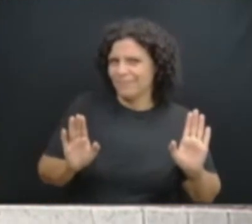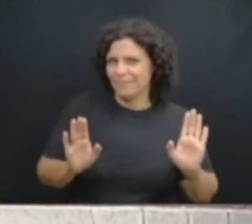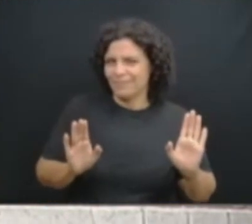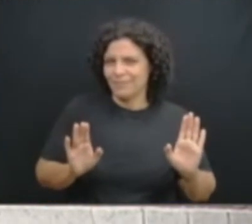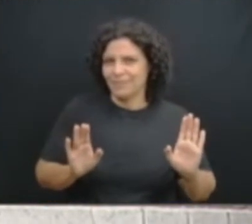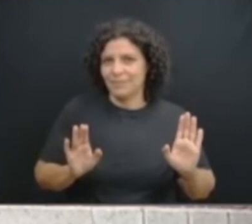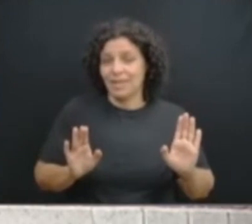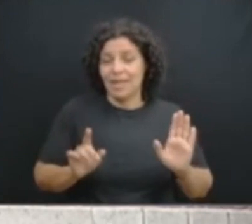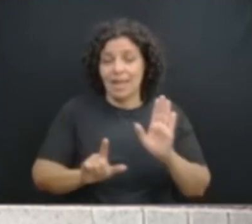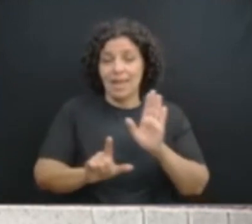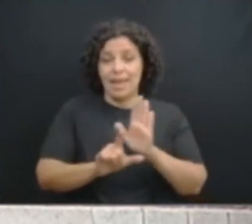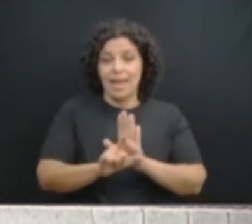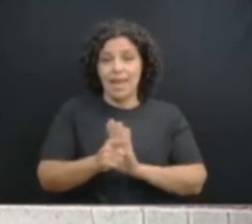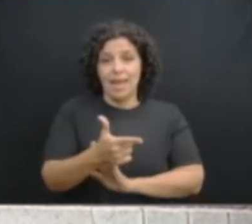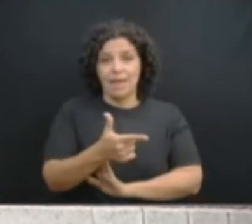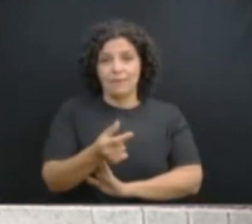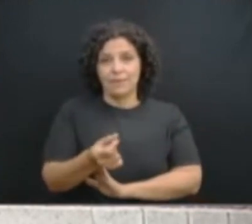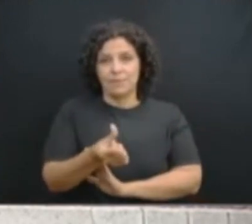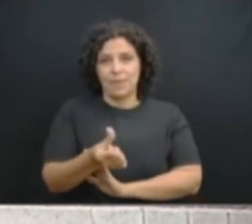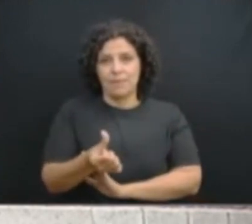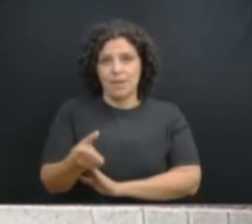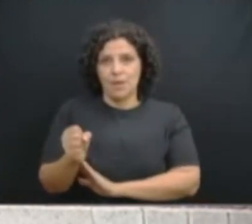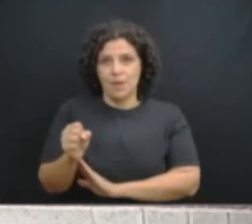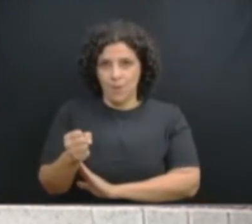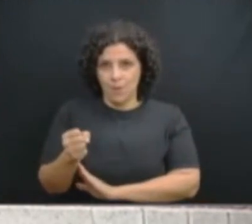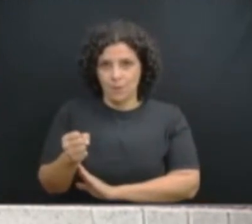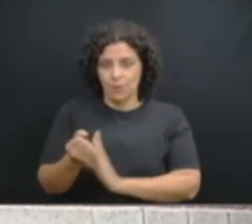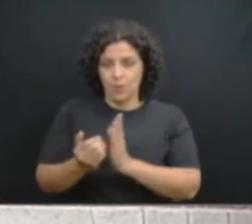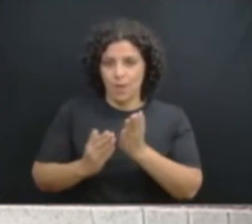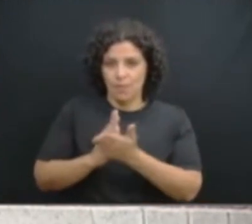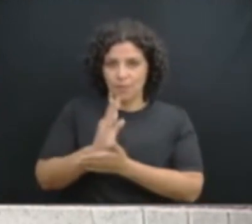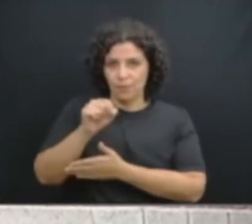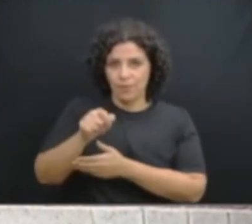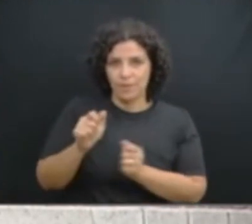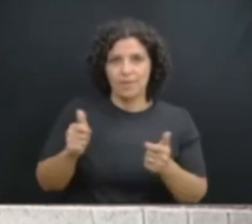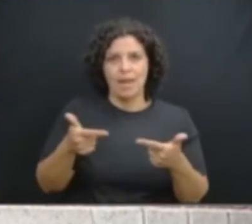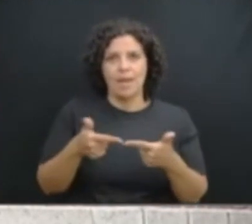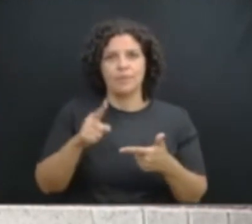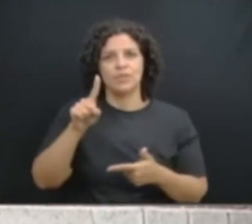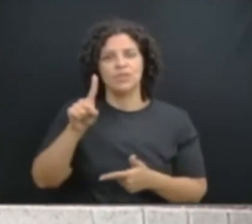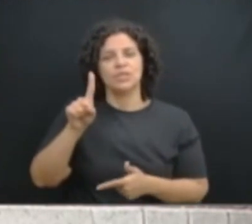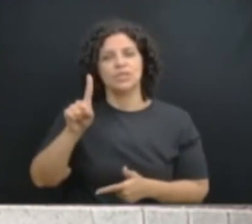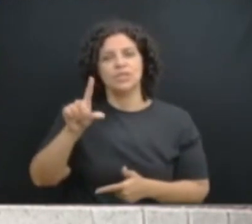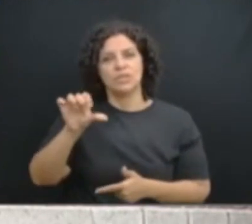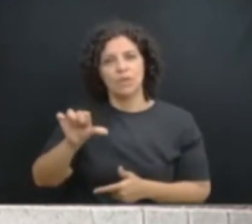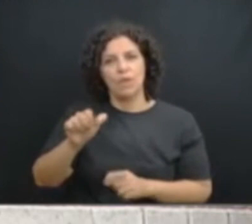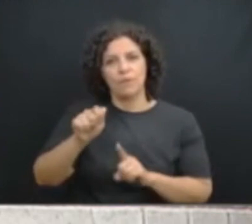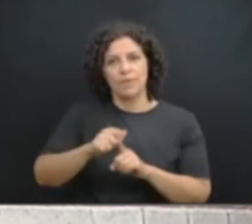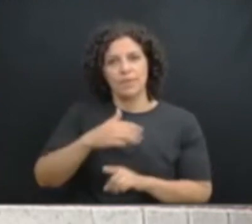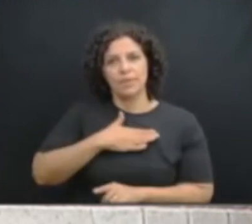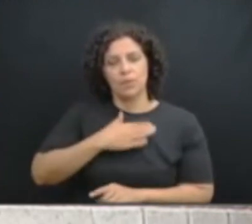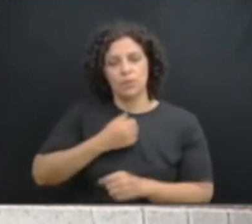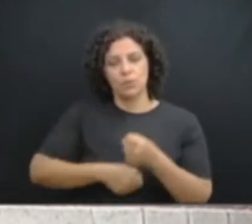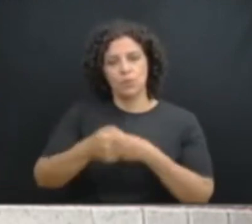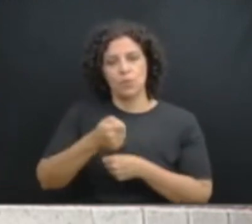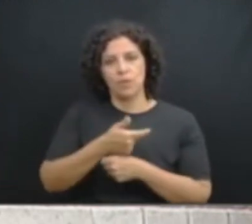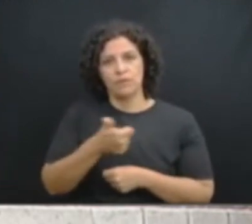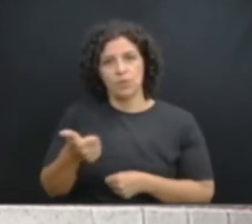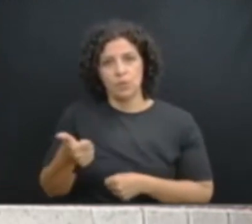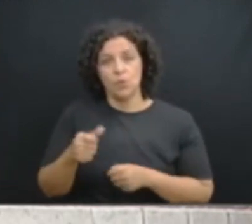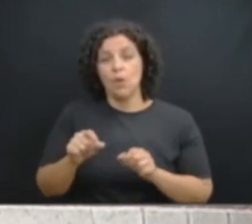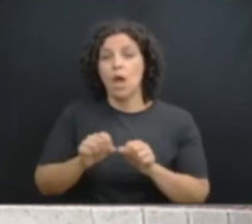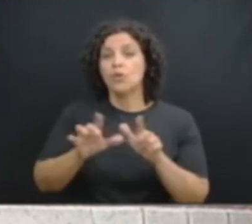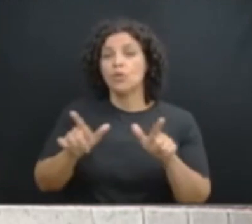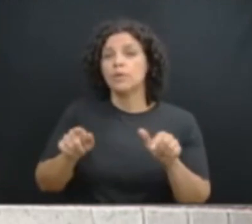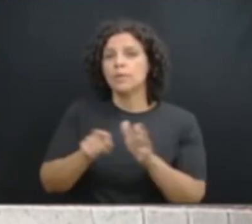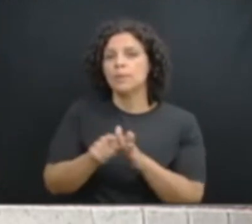Lei 20668 foi aprovada nessa casa no dia 19 de agosto de 2021, autorizando